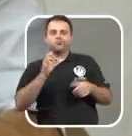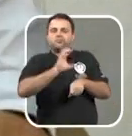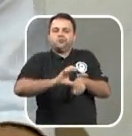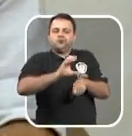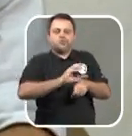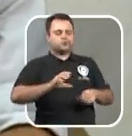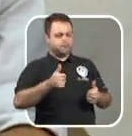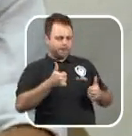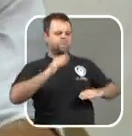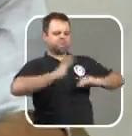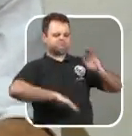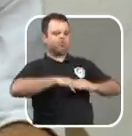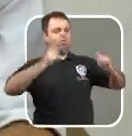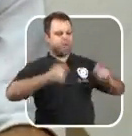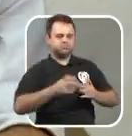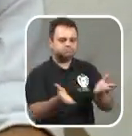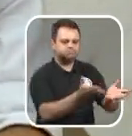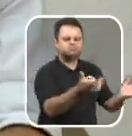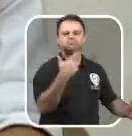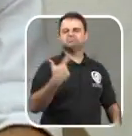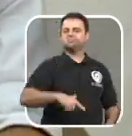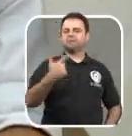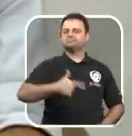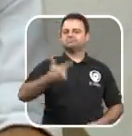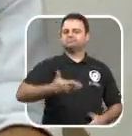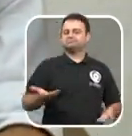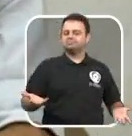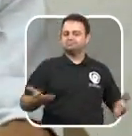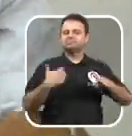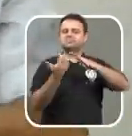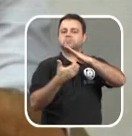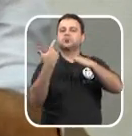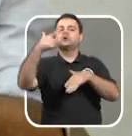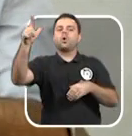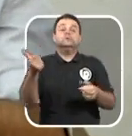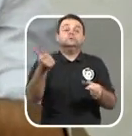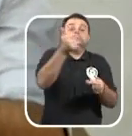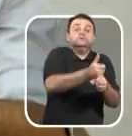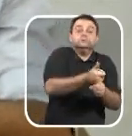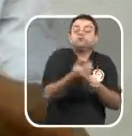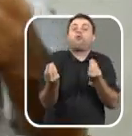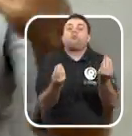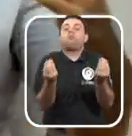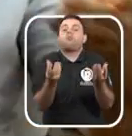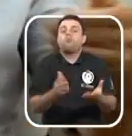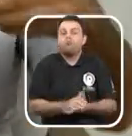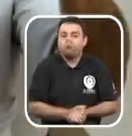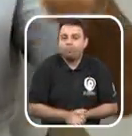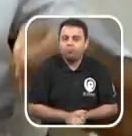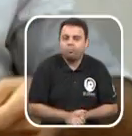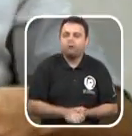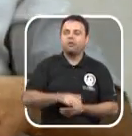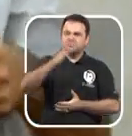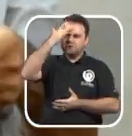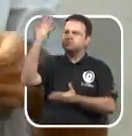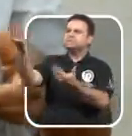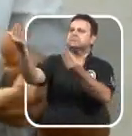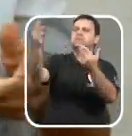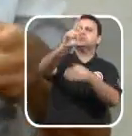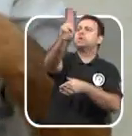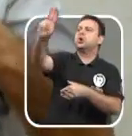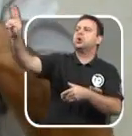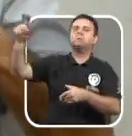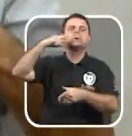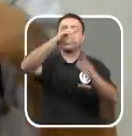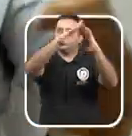tudo documentado. Sabe como é que a empresa faz para contratar depois? Os meus trabalhadores que eles contrataram, eles pedem para indicar gente. Quem pode